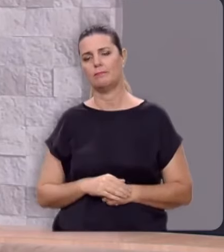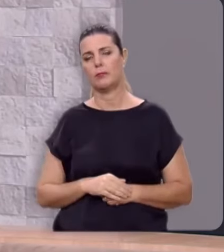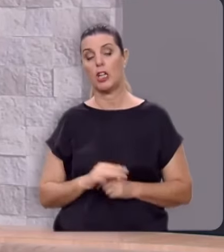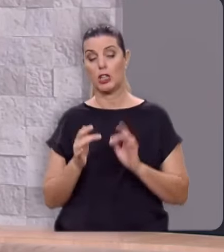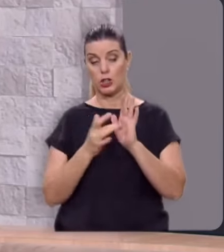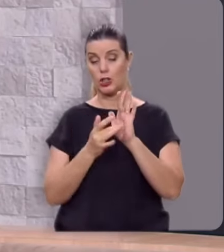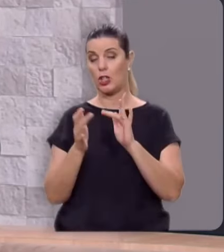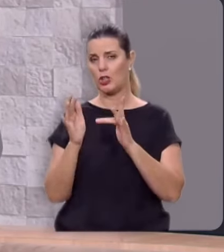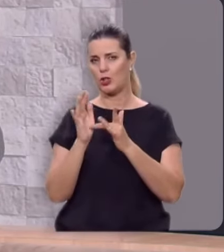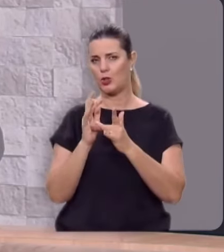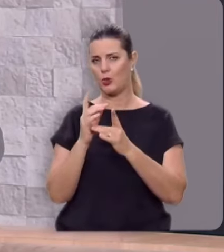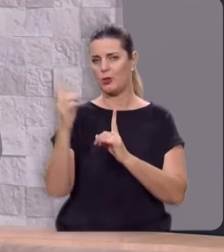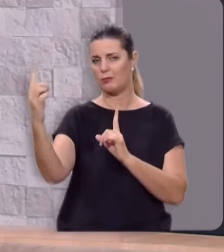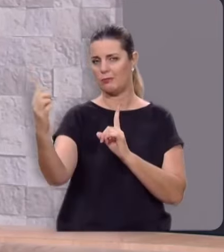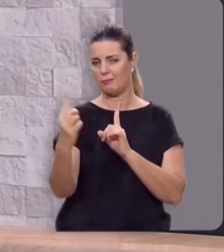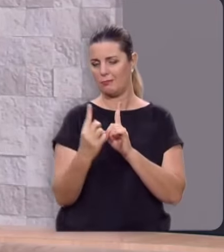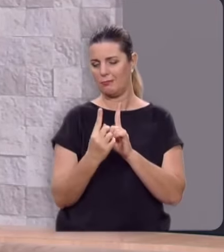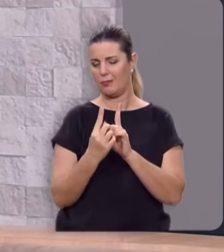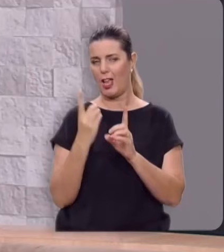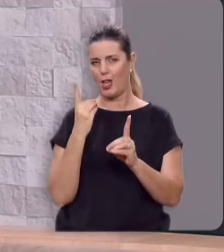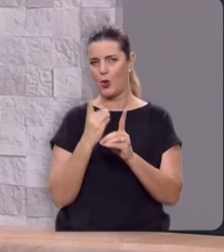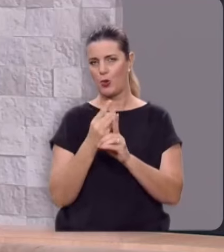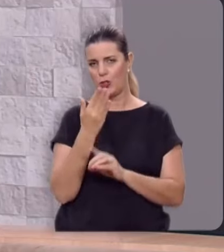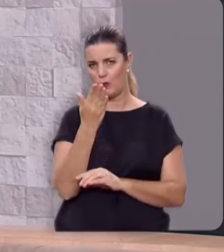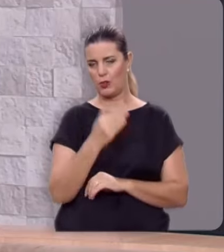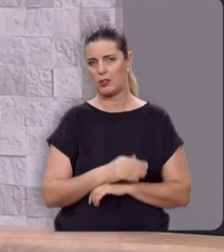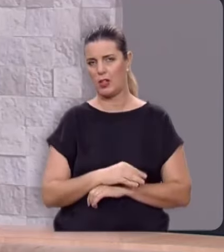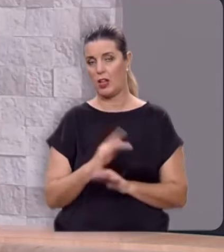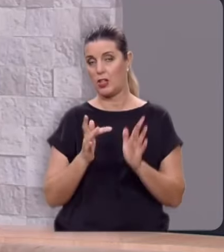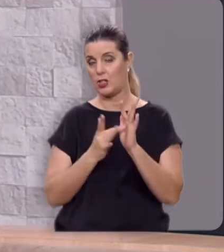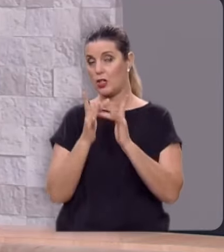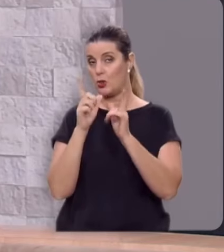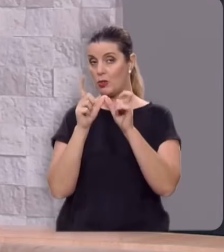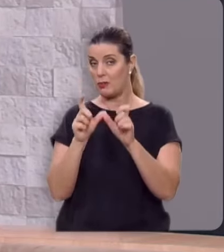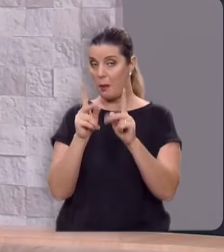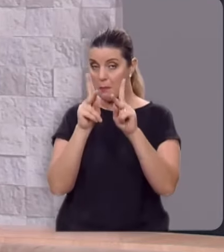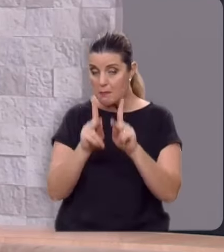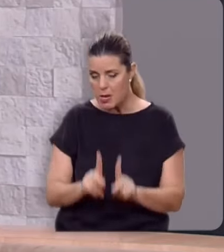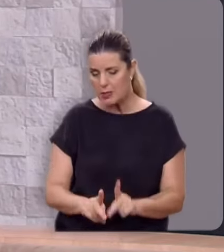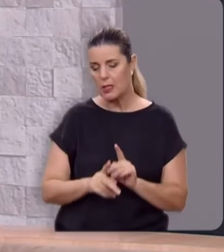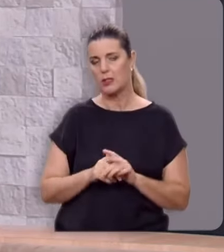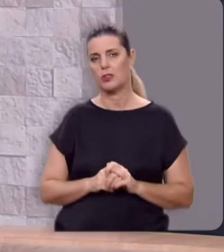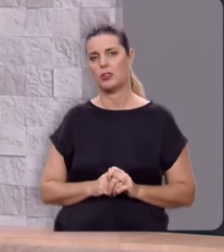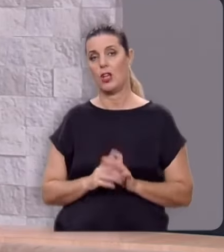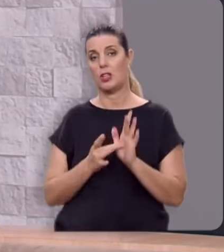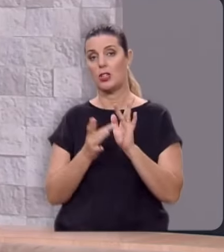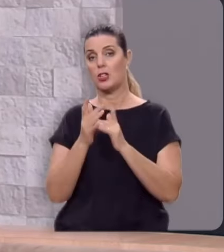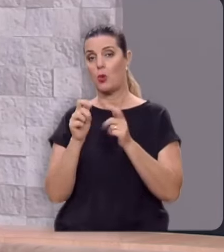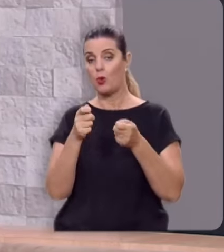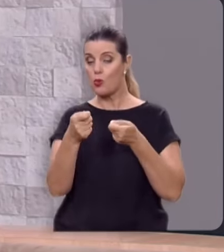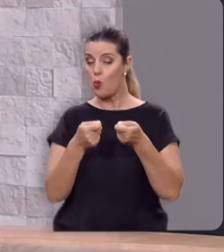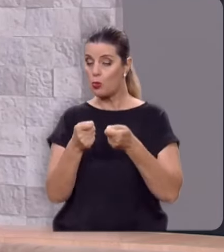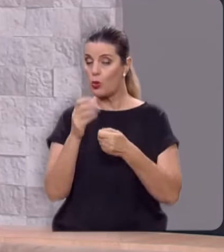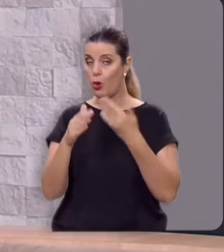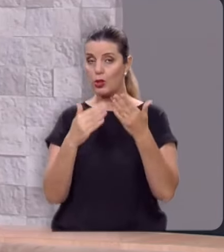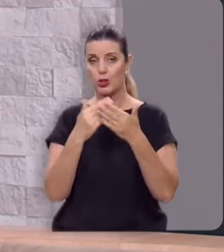que Jesus é que vem ao seu encontro, que Ele está presente, que Ele está no